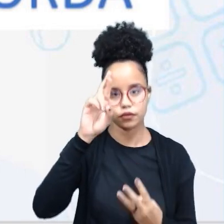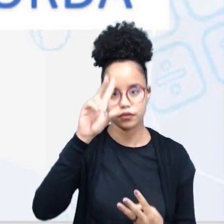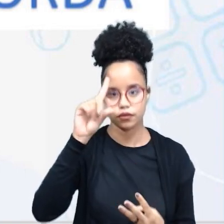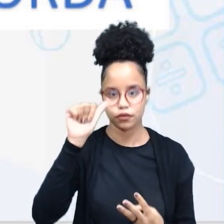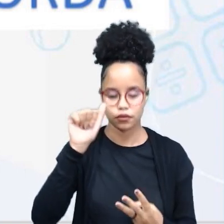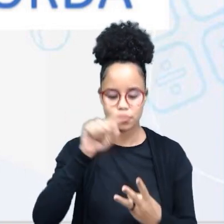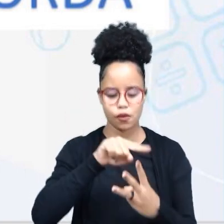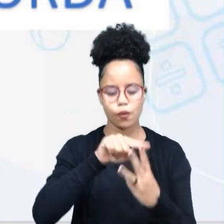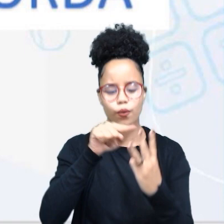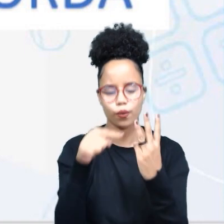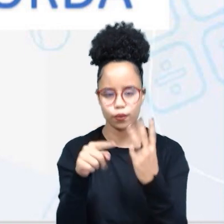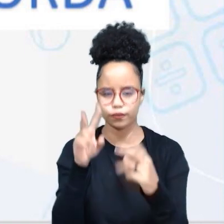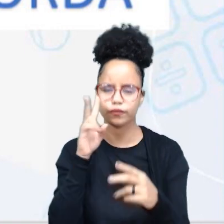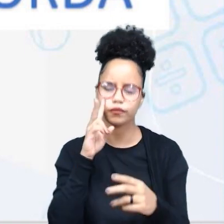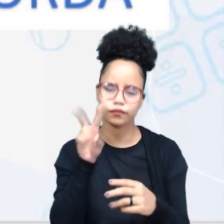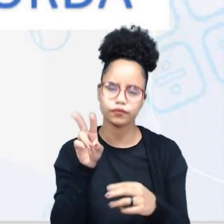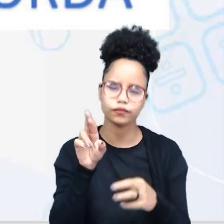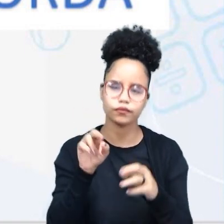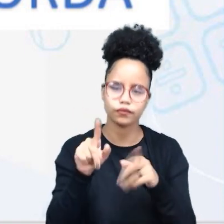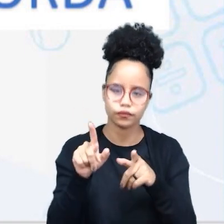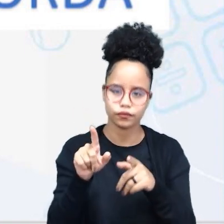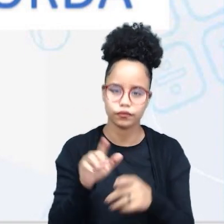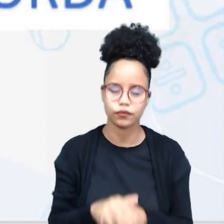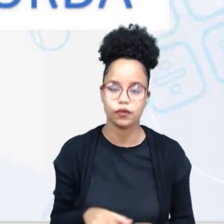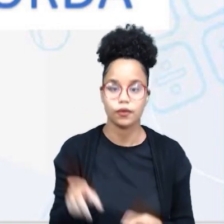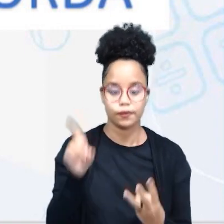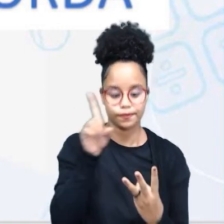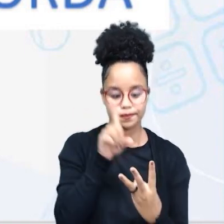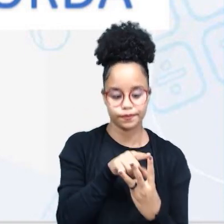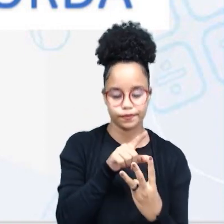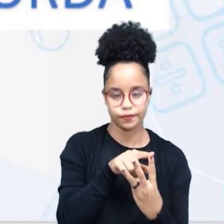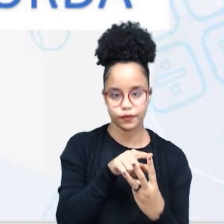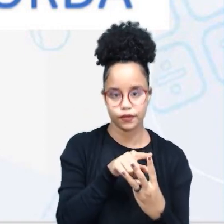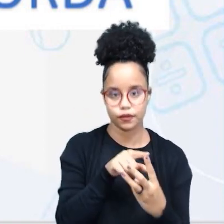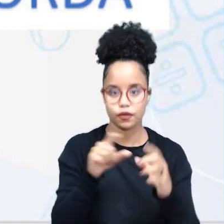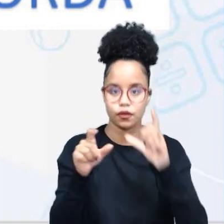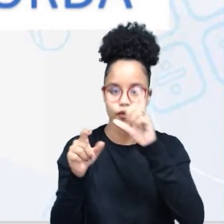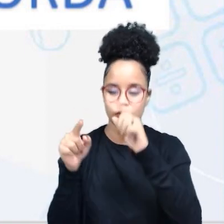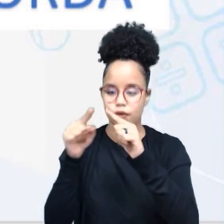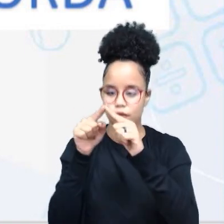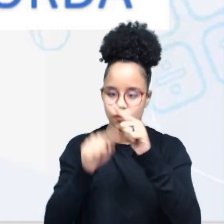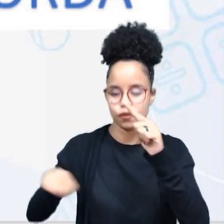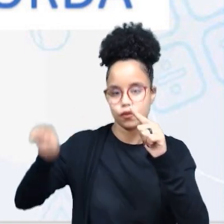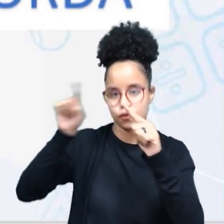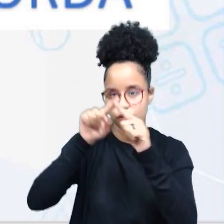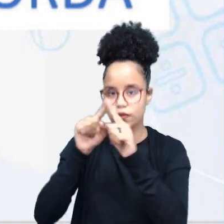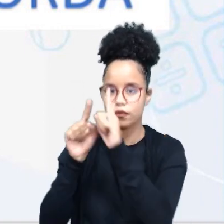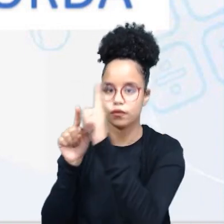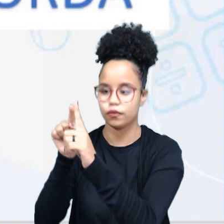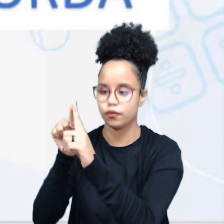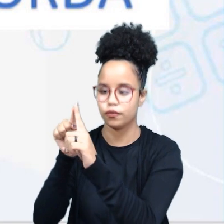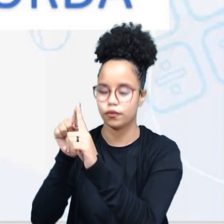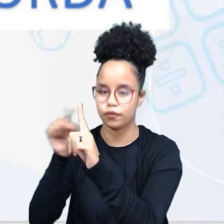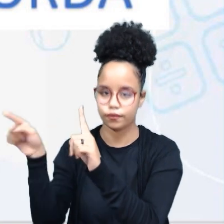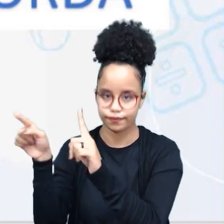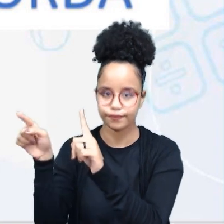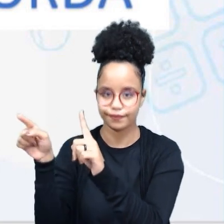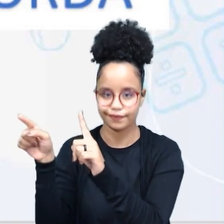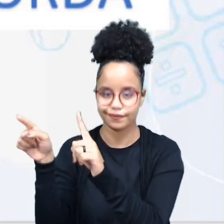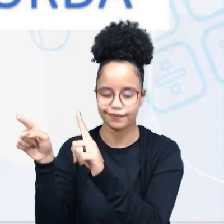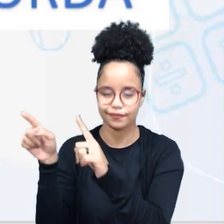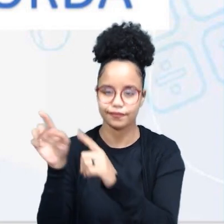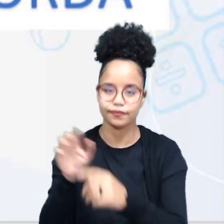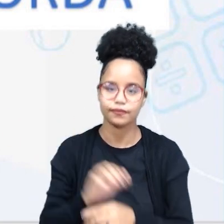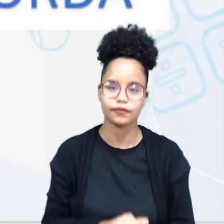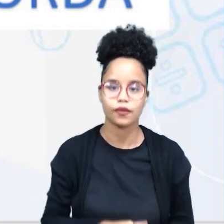qual é a diferença entre esses três tá o raio é um segmento que sai do centro da circunferência até a sua extremidade